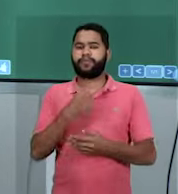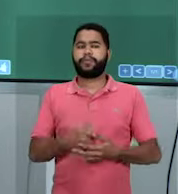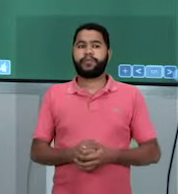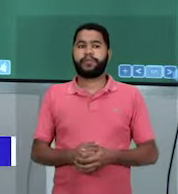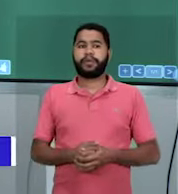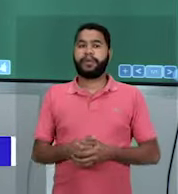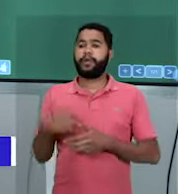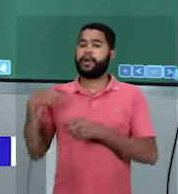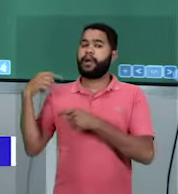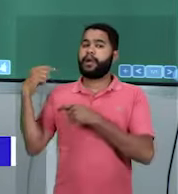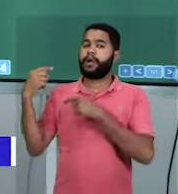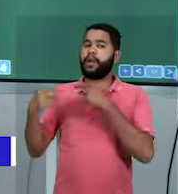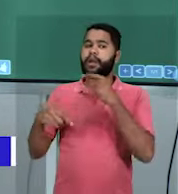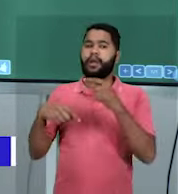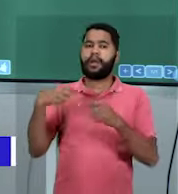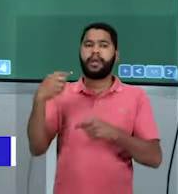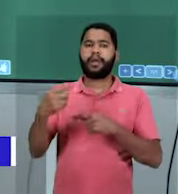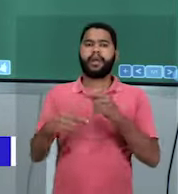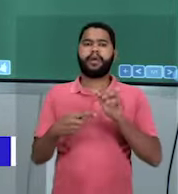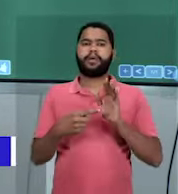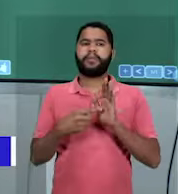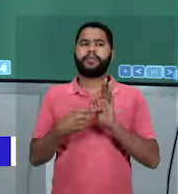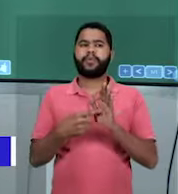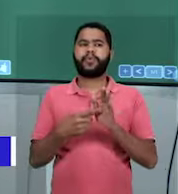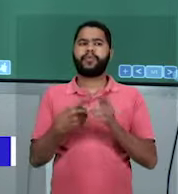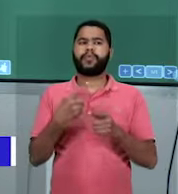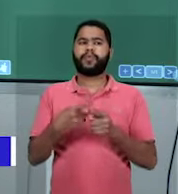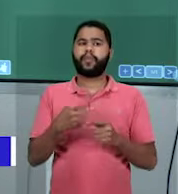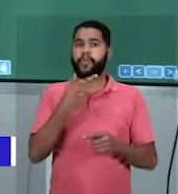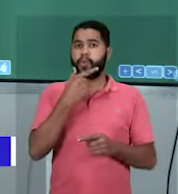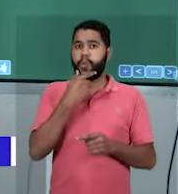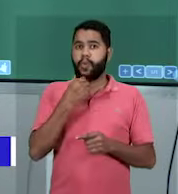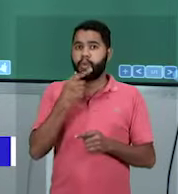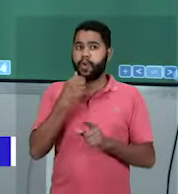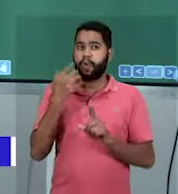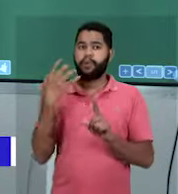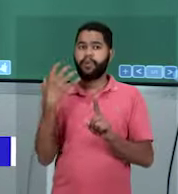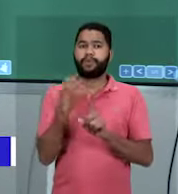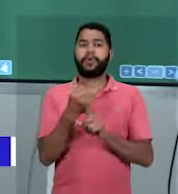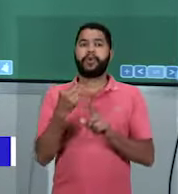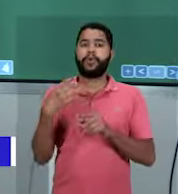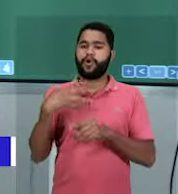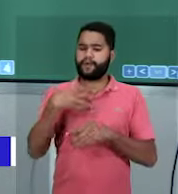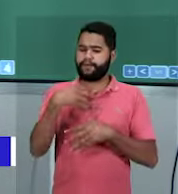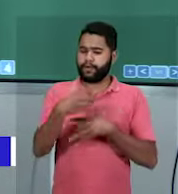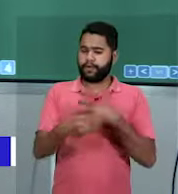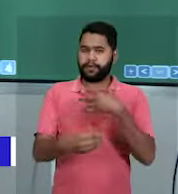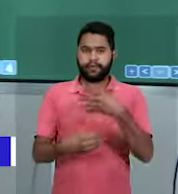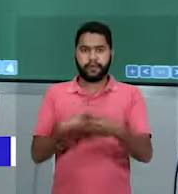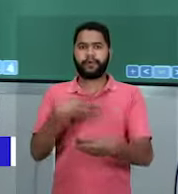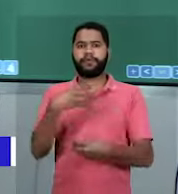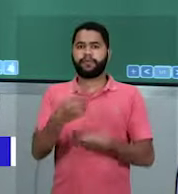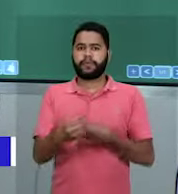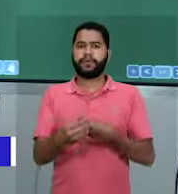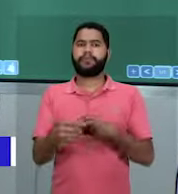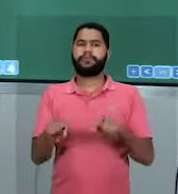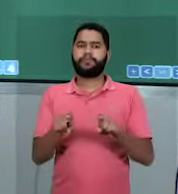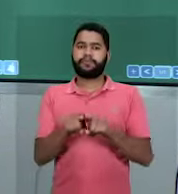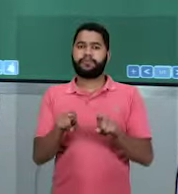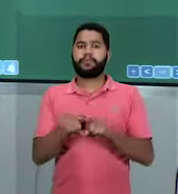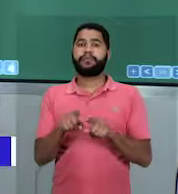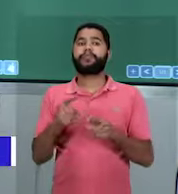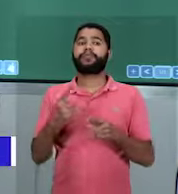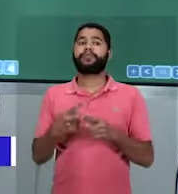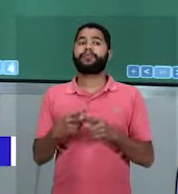essa herança, ela vai se manifestar porque o homem afetado, todos os seus filhos nascerão afetados.